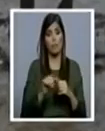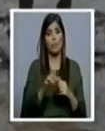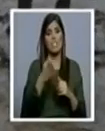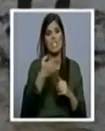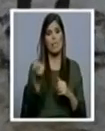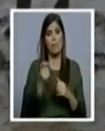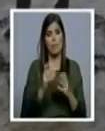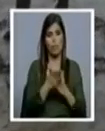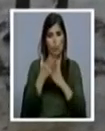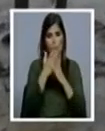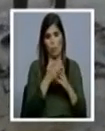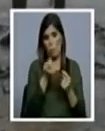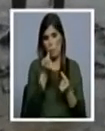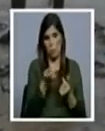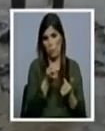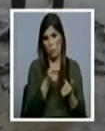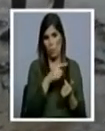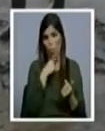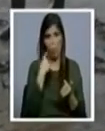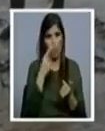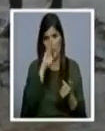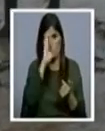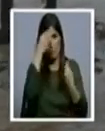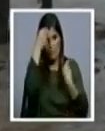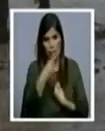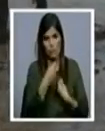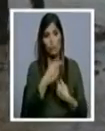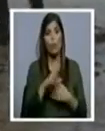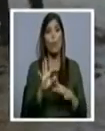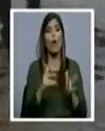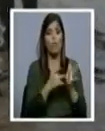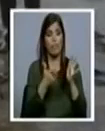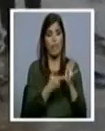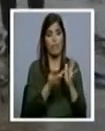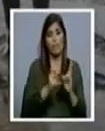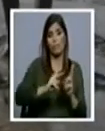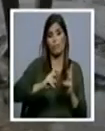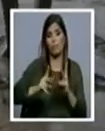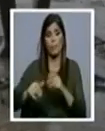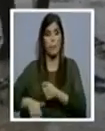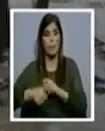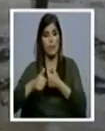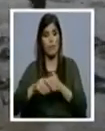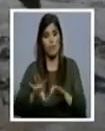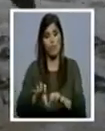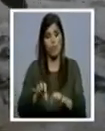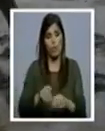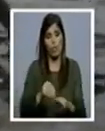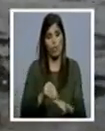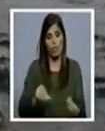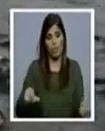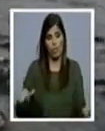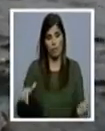7 meses de estudo não são ainda suficientes para se saber com certeza qual a técnica mais adequada para reter sedimentos